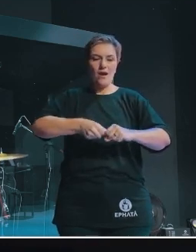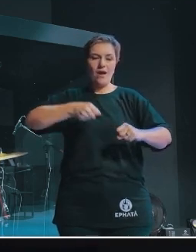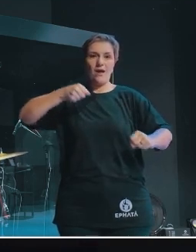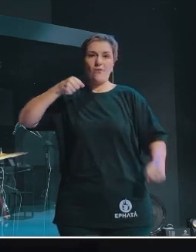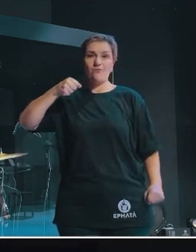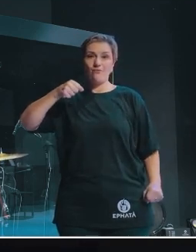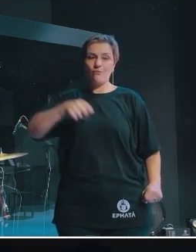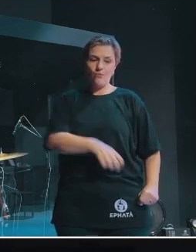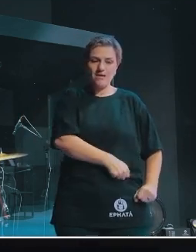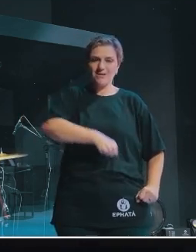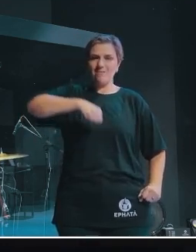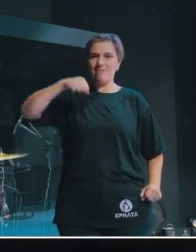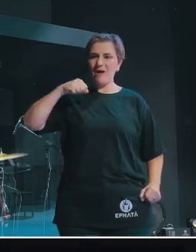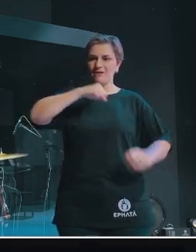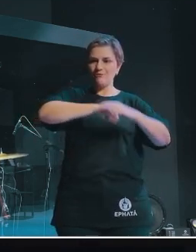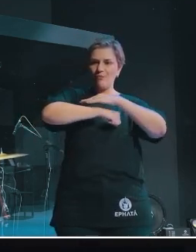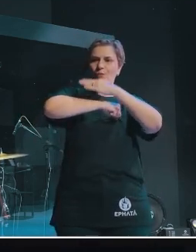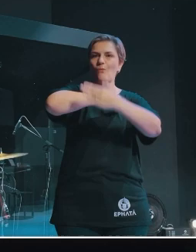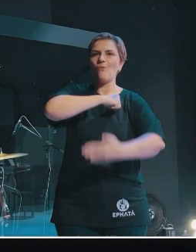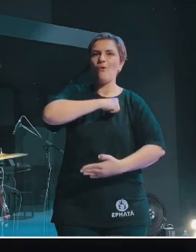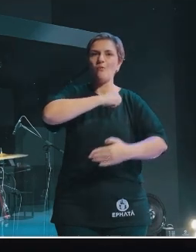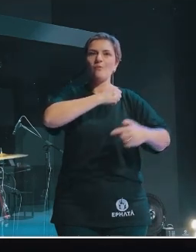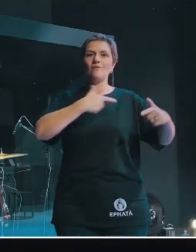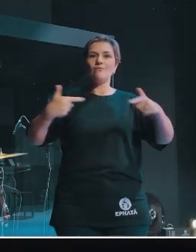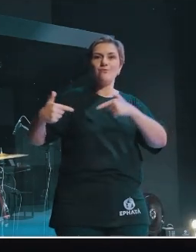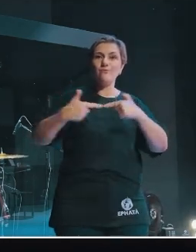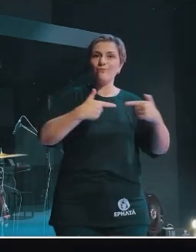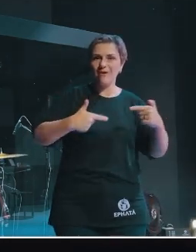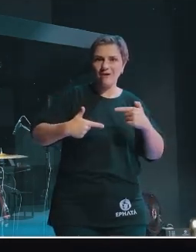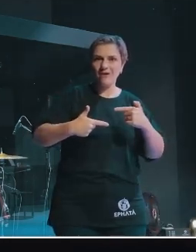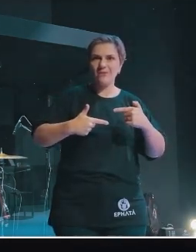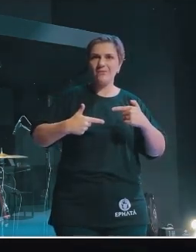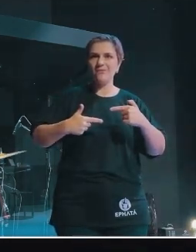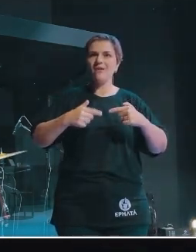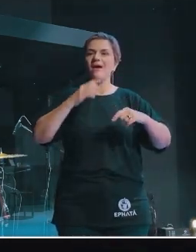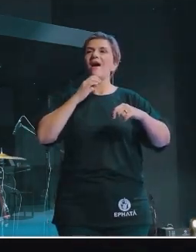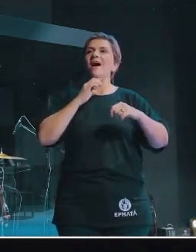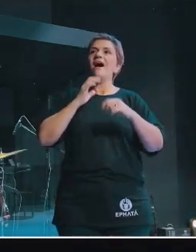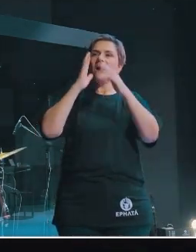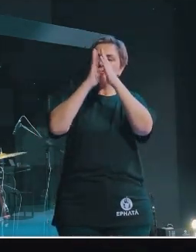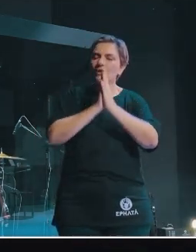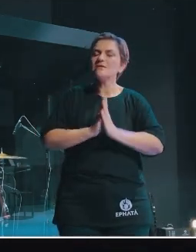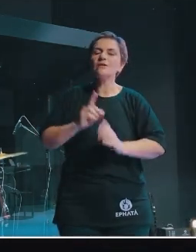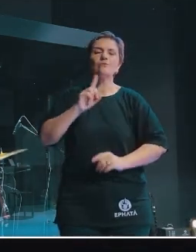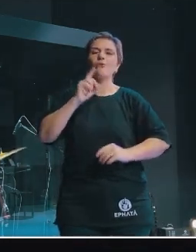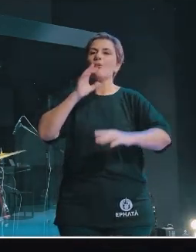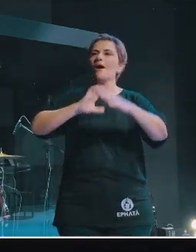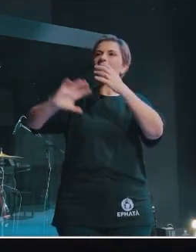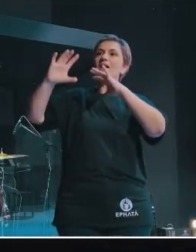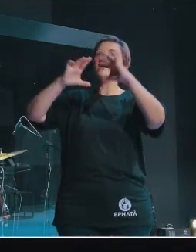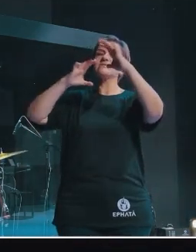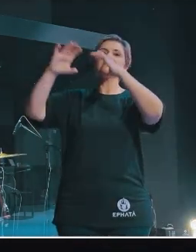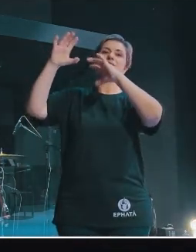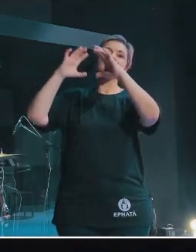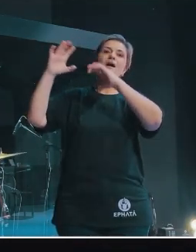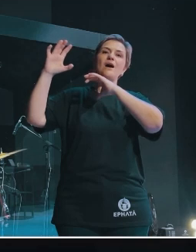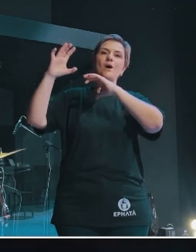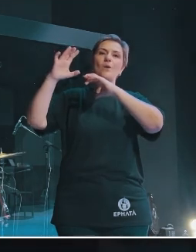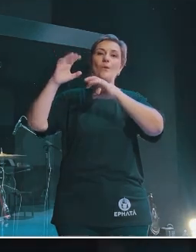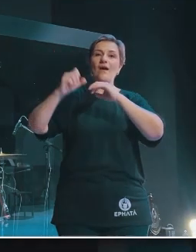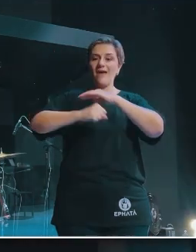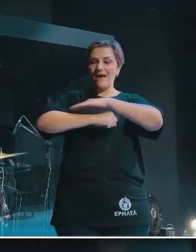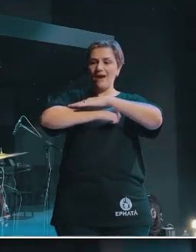até você dar um glória. Adoração não é canção, Charles. Adoração é arma